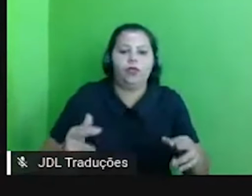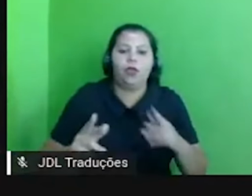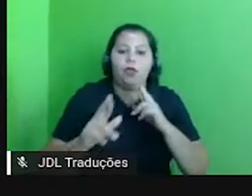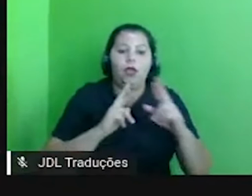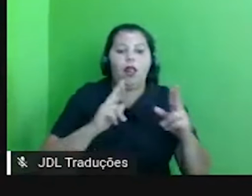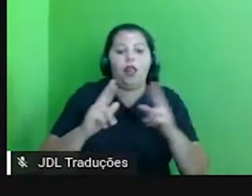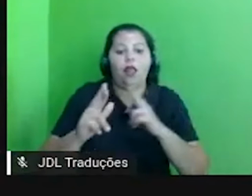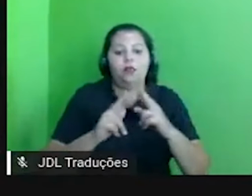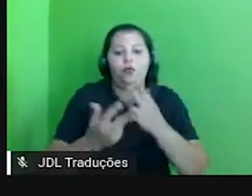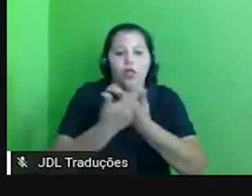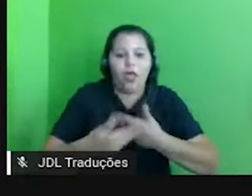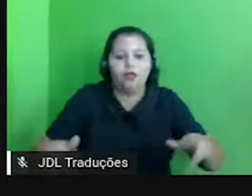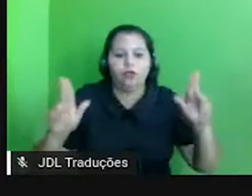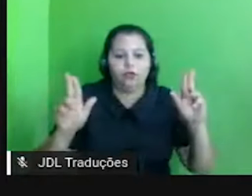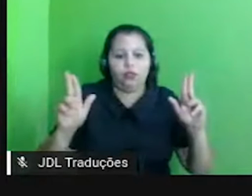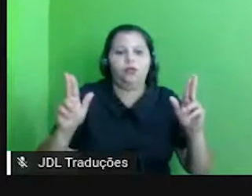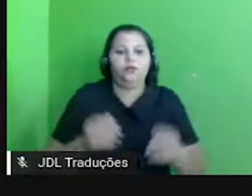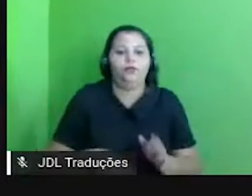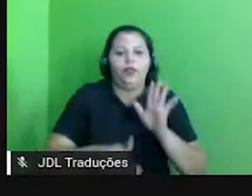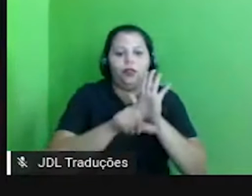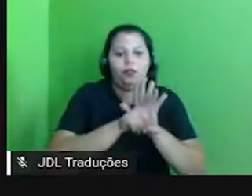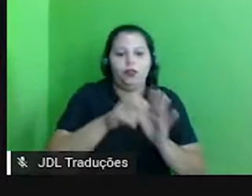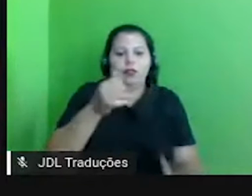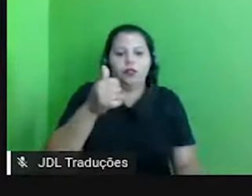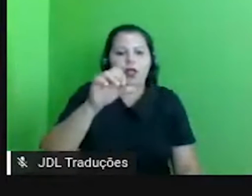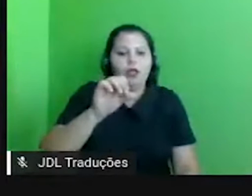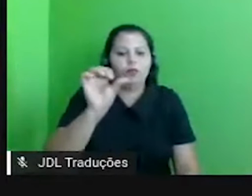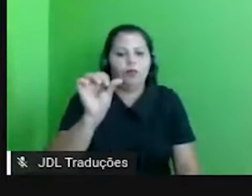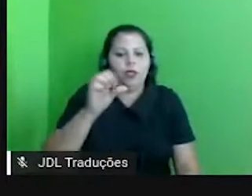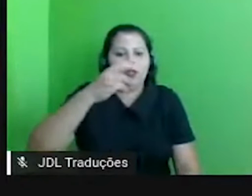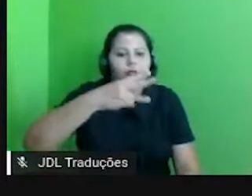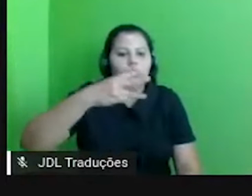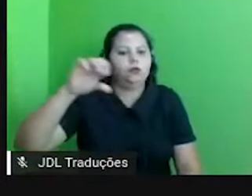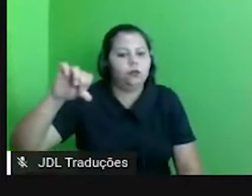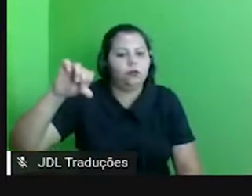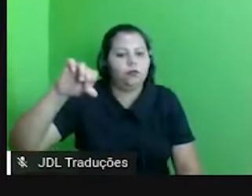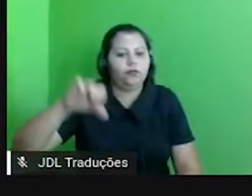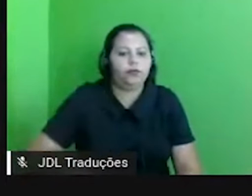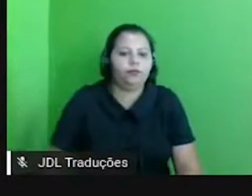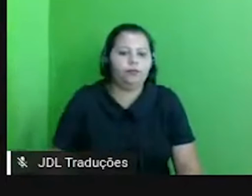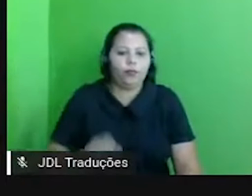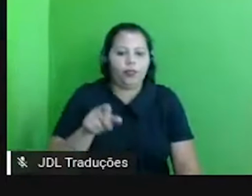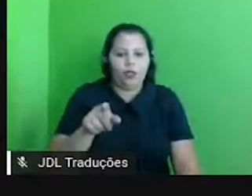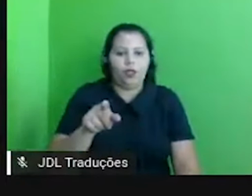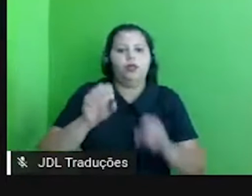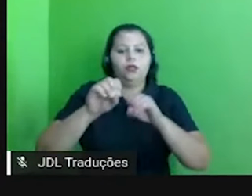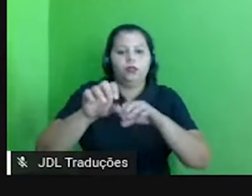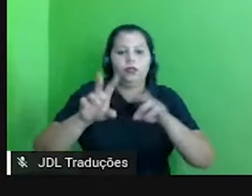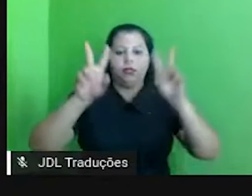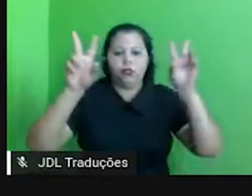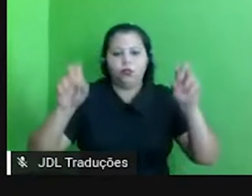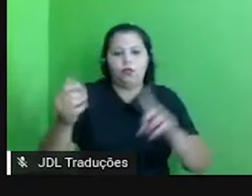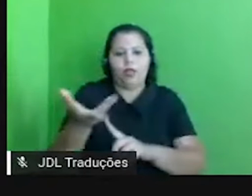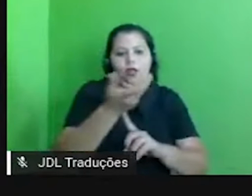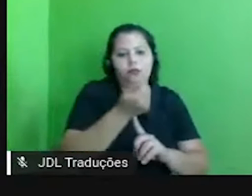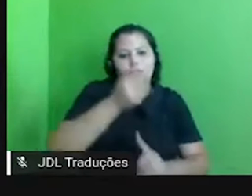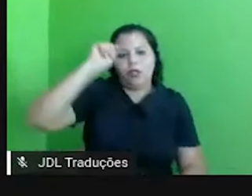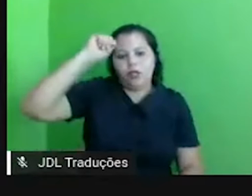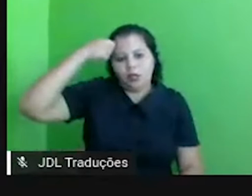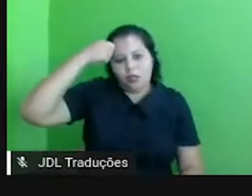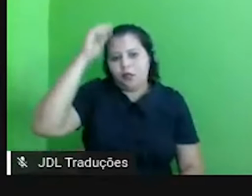EA lei 10639 e é ele leciona ainda sobre artistas negros brasileiros e desenhos geral